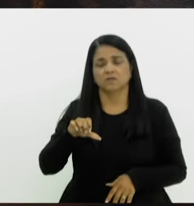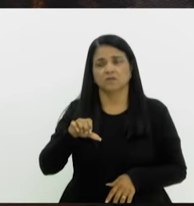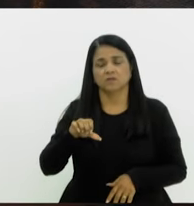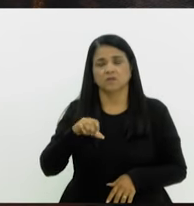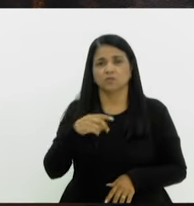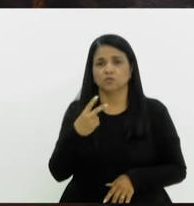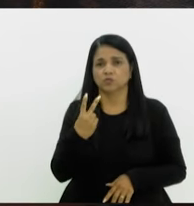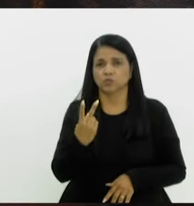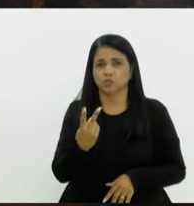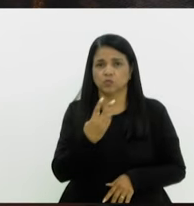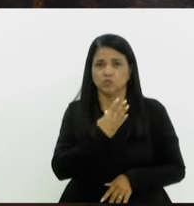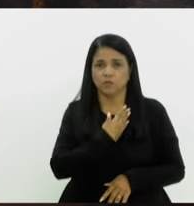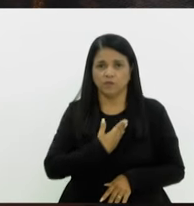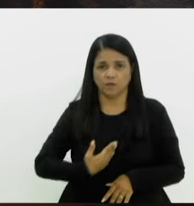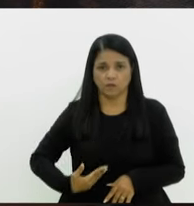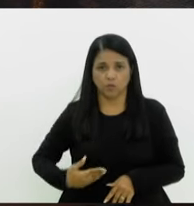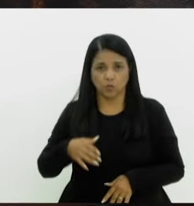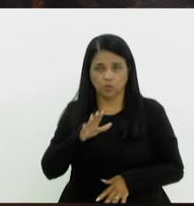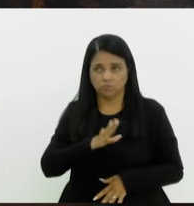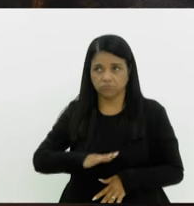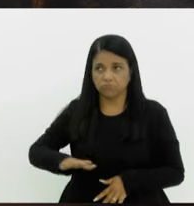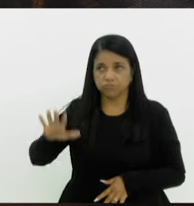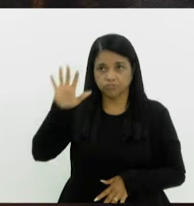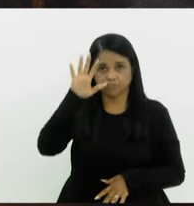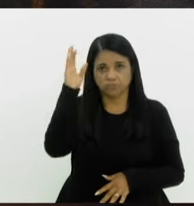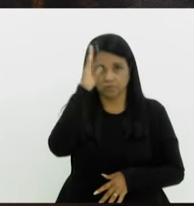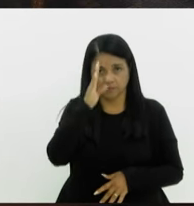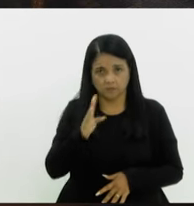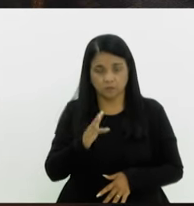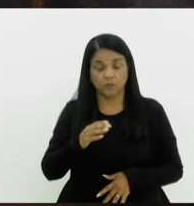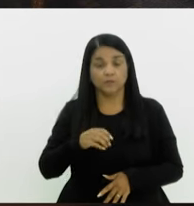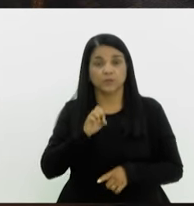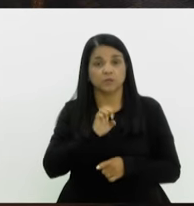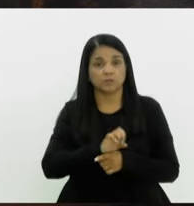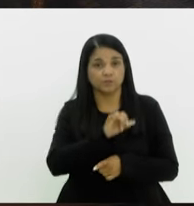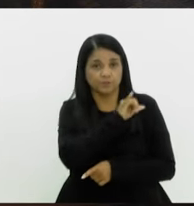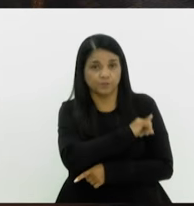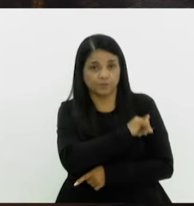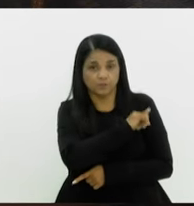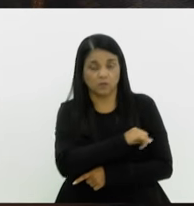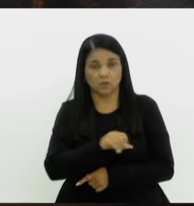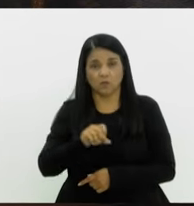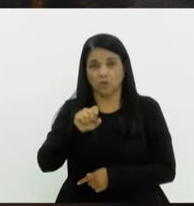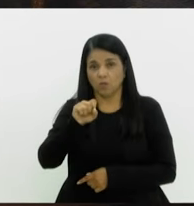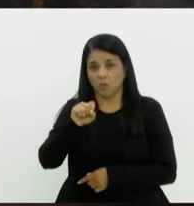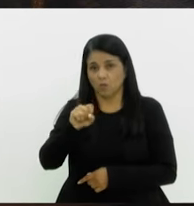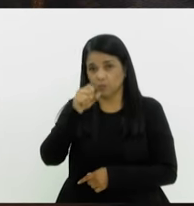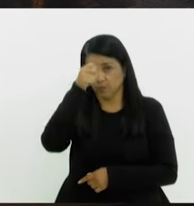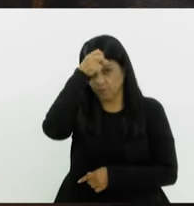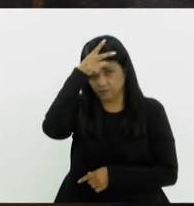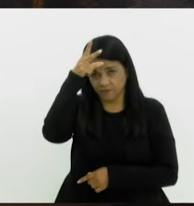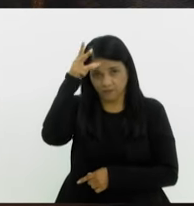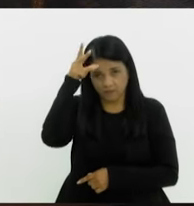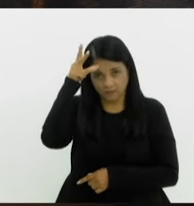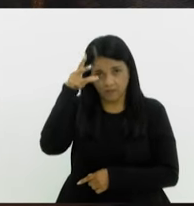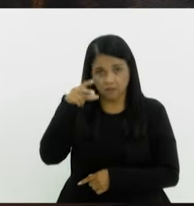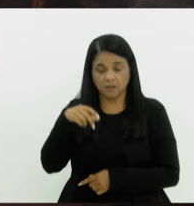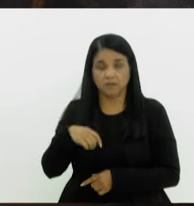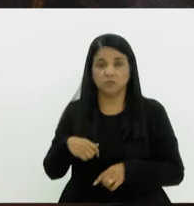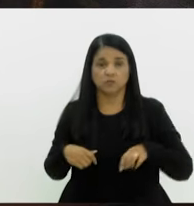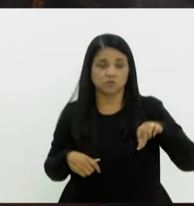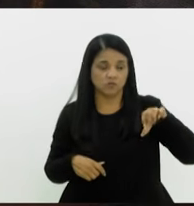de estado no país todo no Rio de Janeiro são oito prefeitas das 90 dos